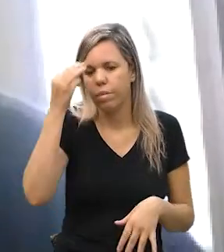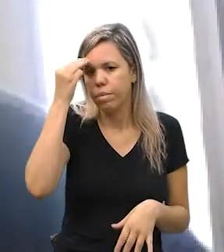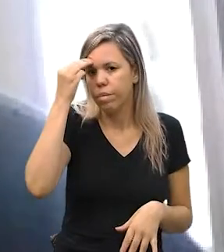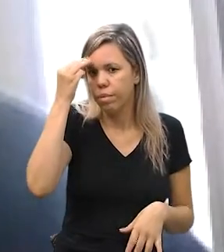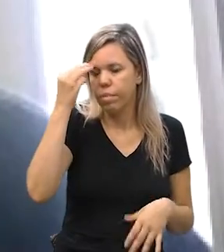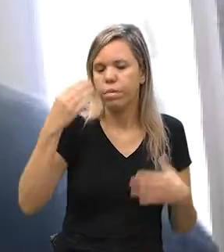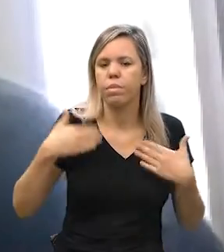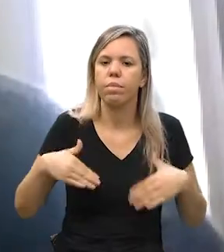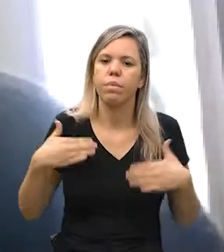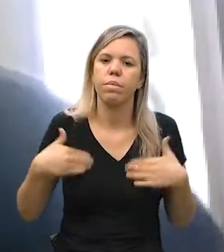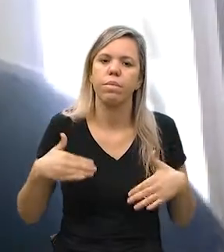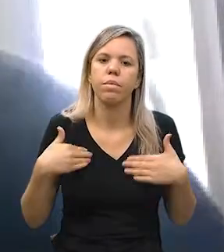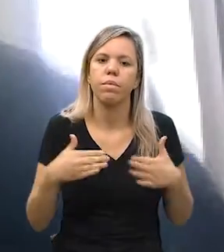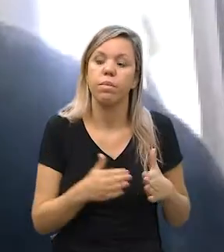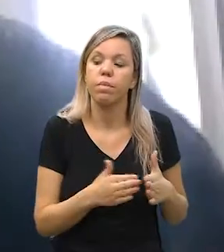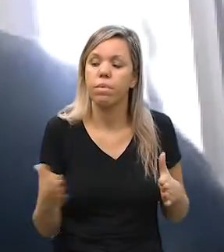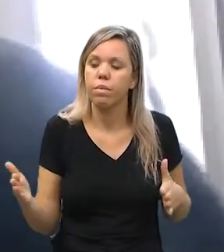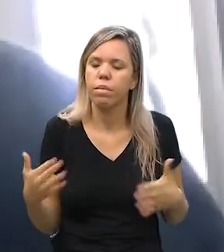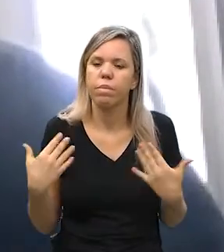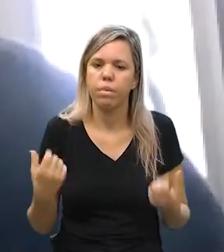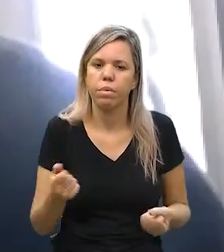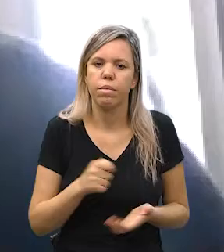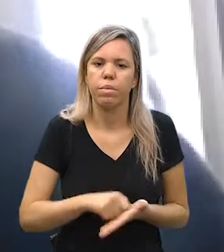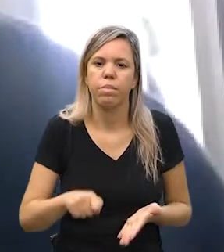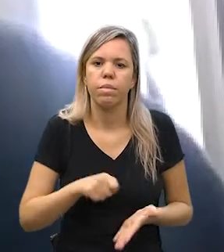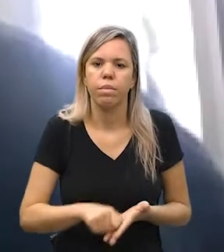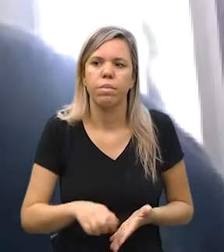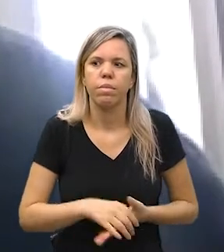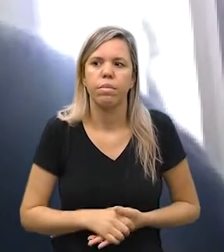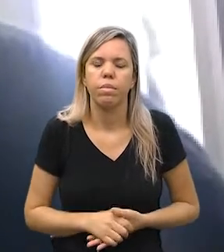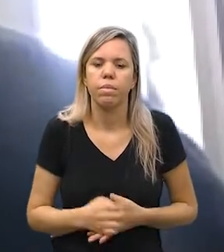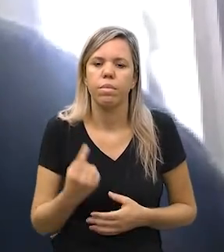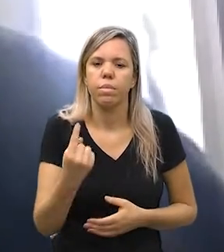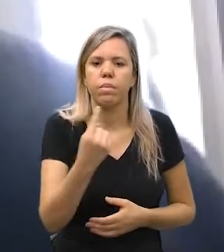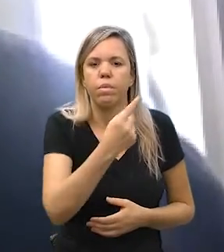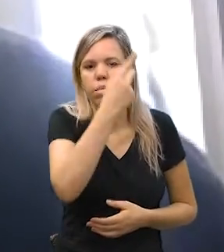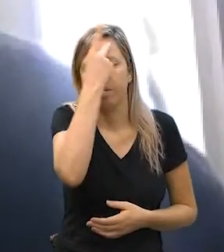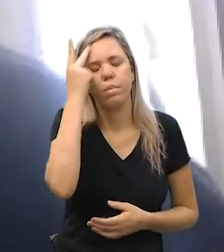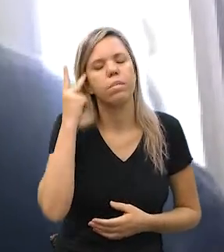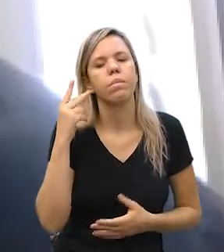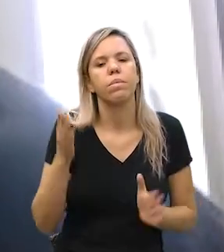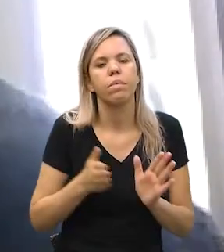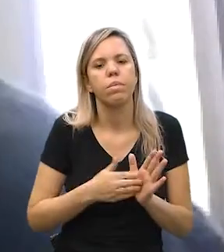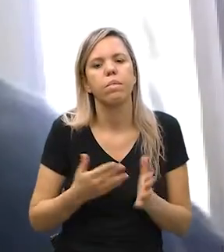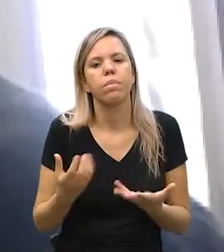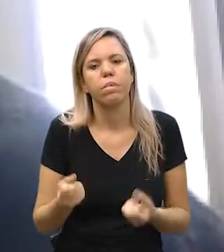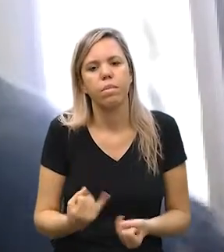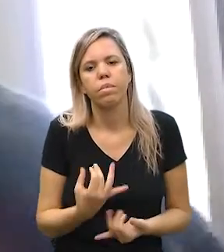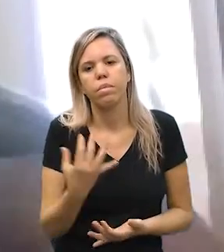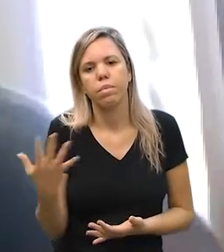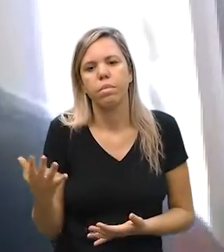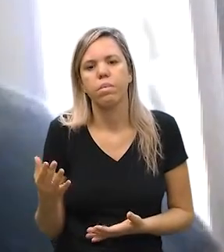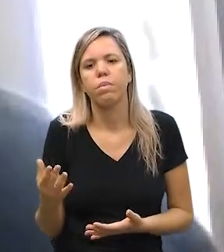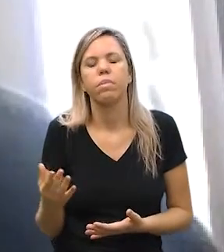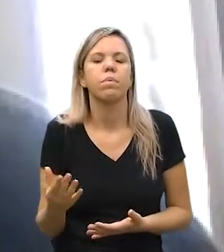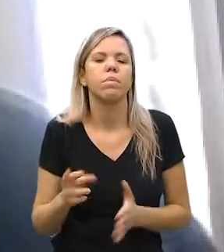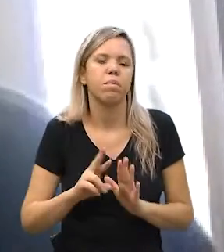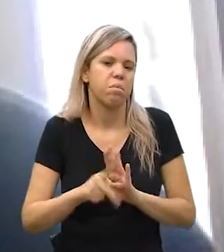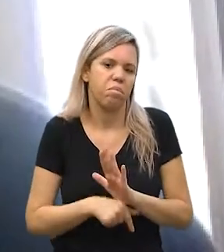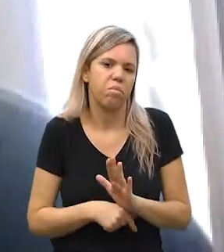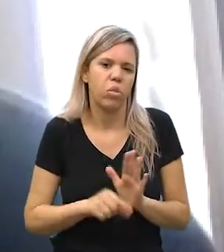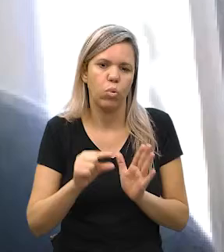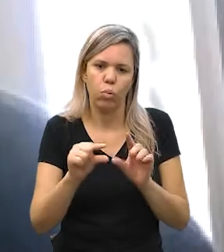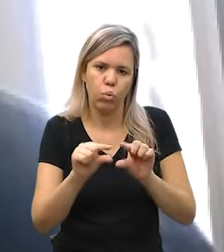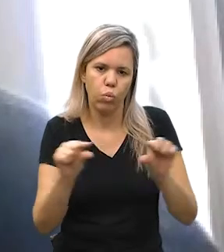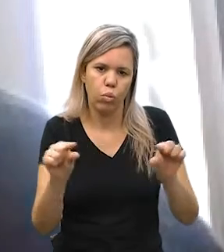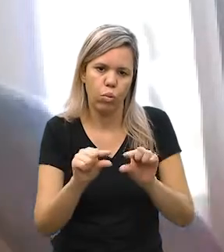memória tranquila, tal, nesse tempo. Vamos escrever. E cada um, né, se propôs a escrever uma crônica,